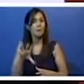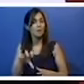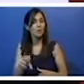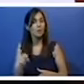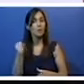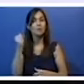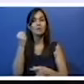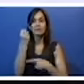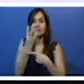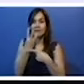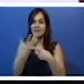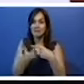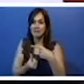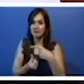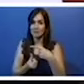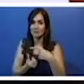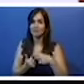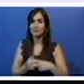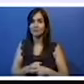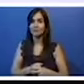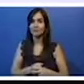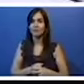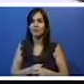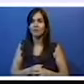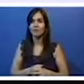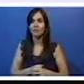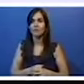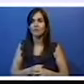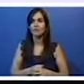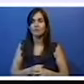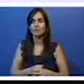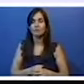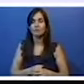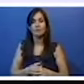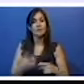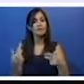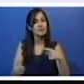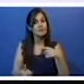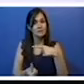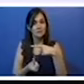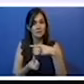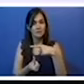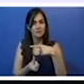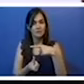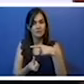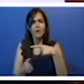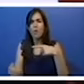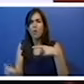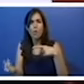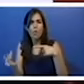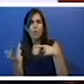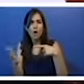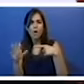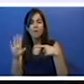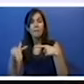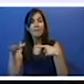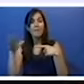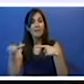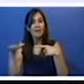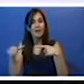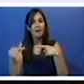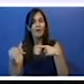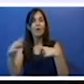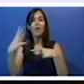três aqui ó em quantas partes foi dividido vocês também quantas partes